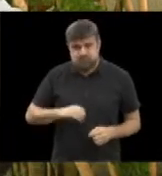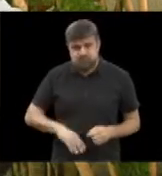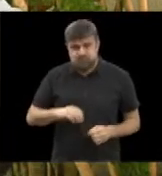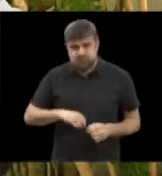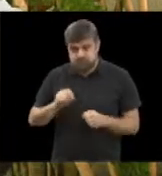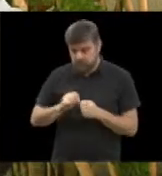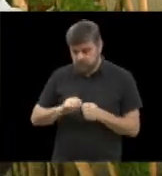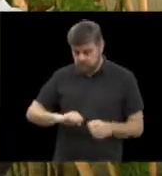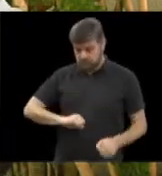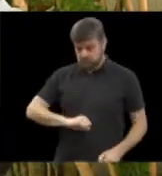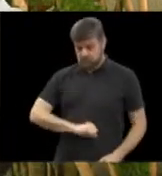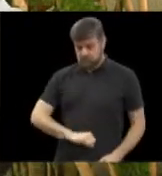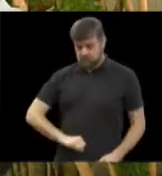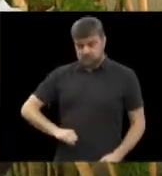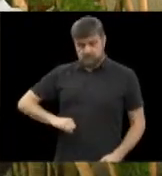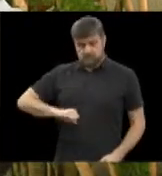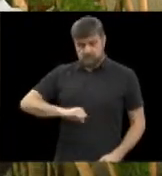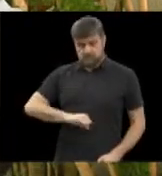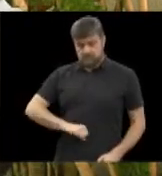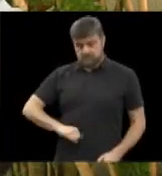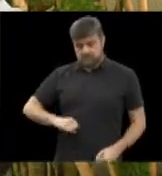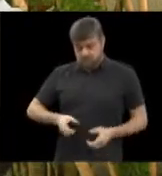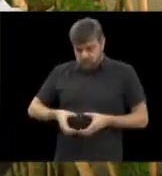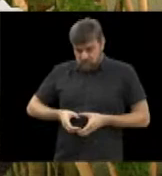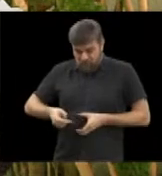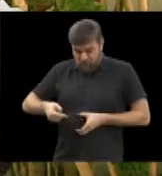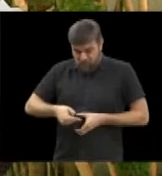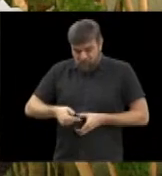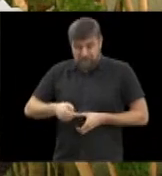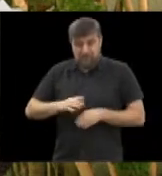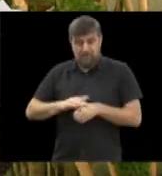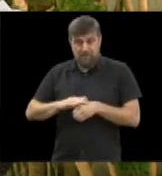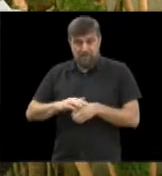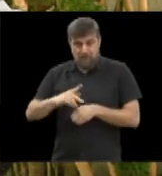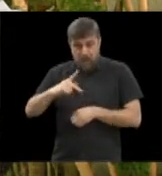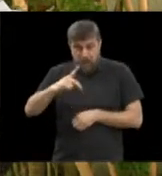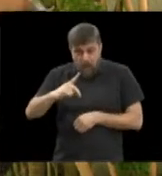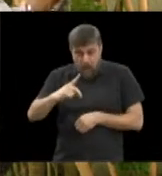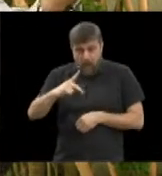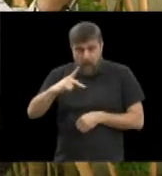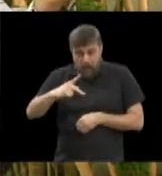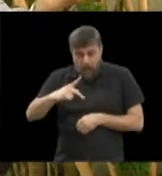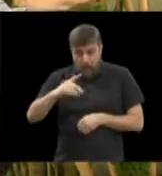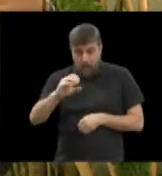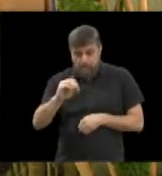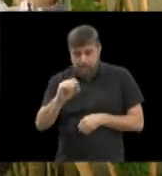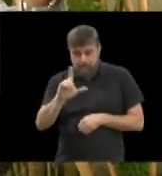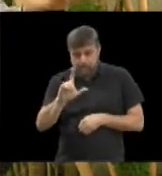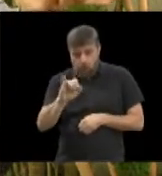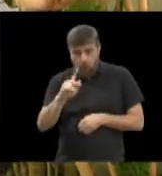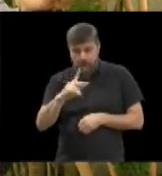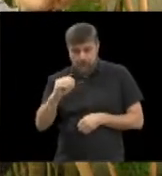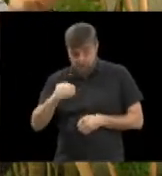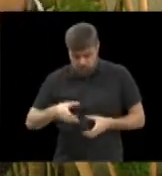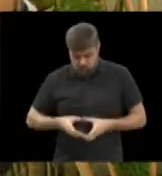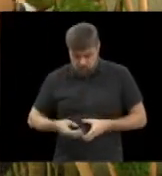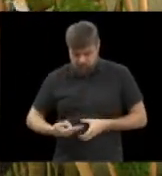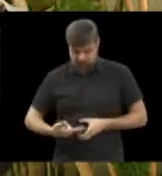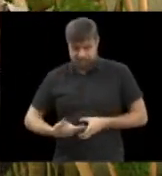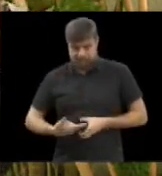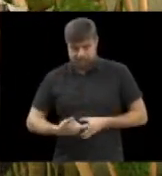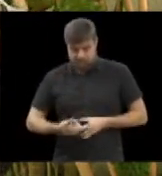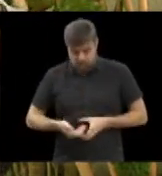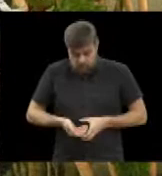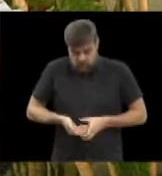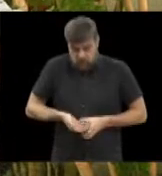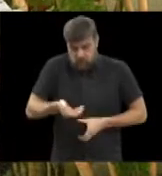de imagem e encontrou que ela tem um pólipo dentro da cavidade uterina. Você programa, tira o pólipo, acabou, assim,